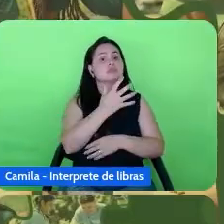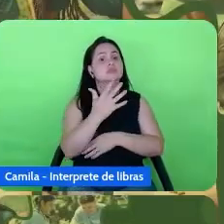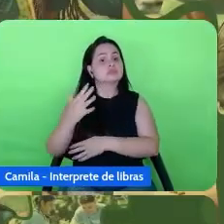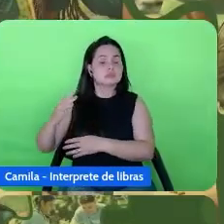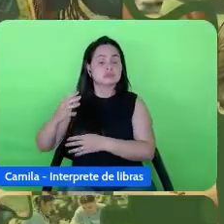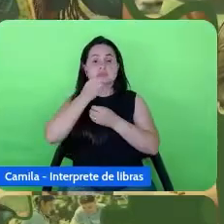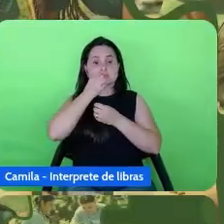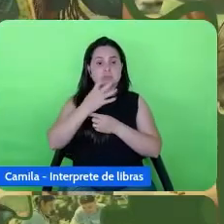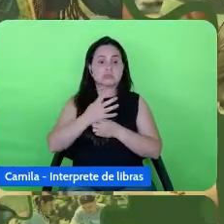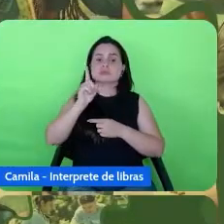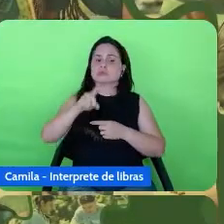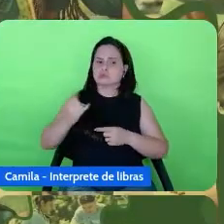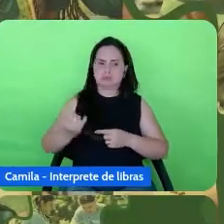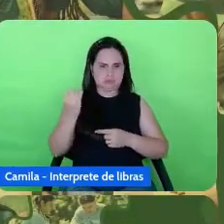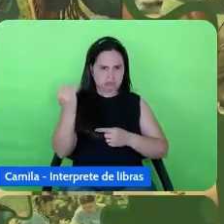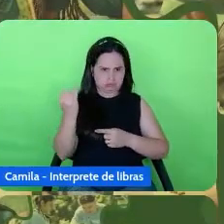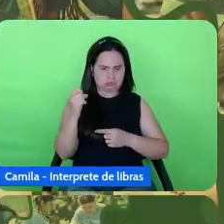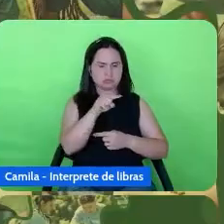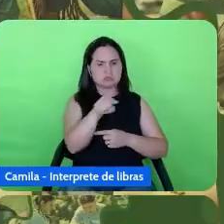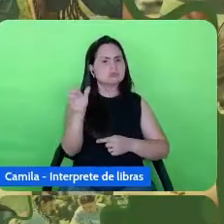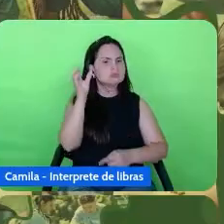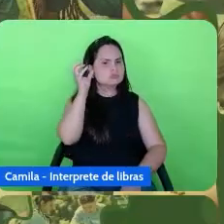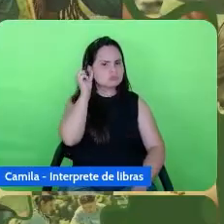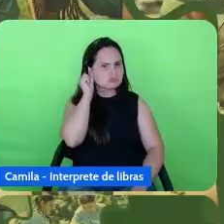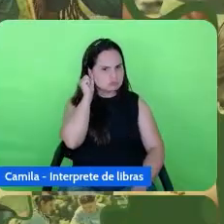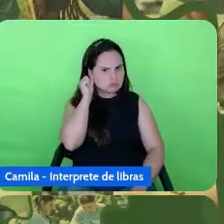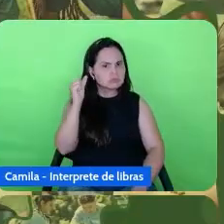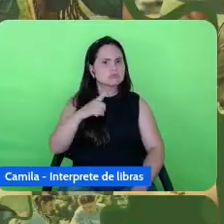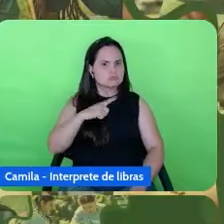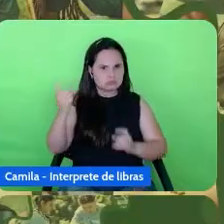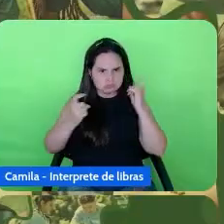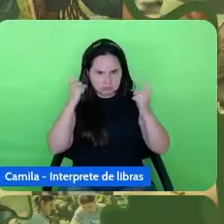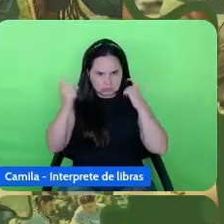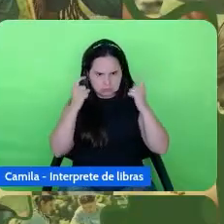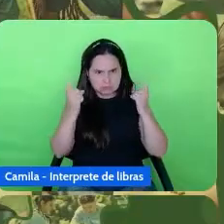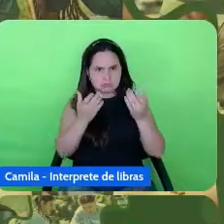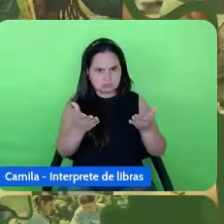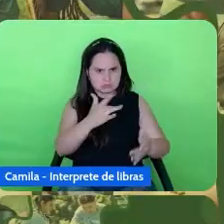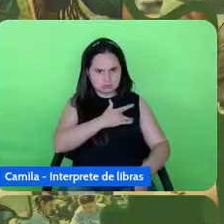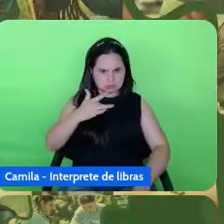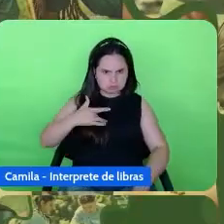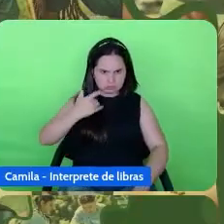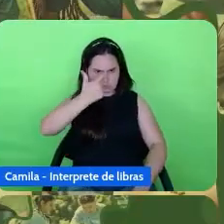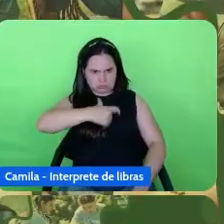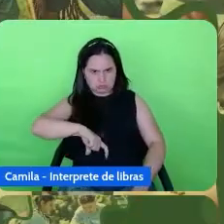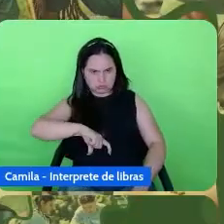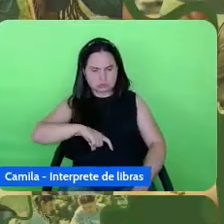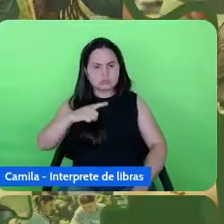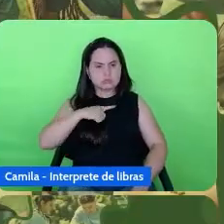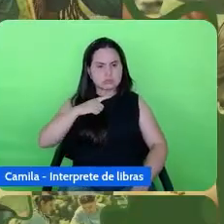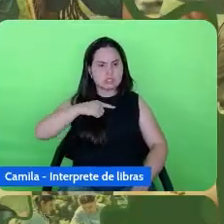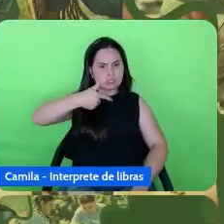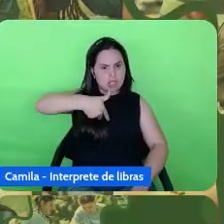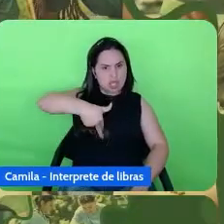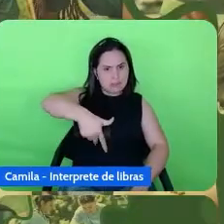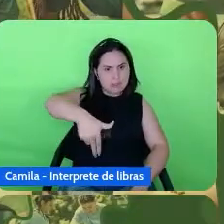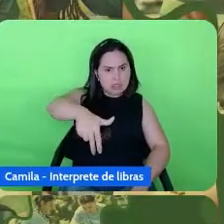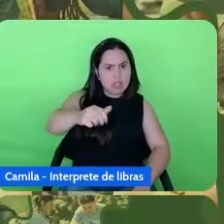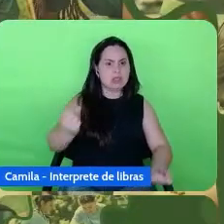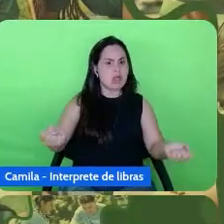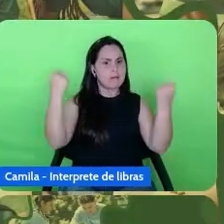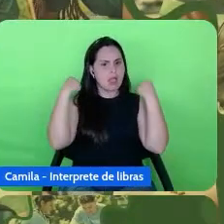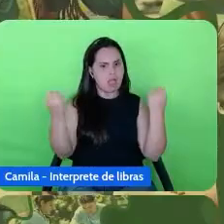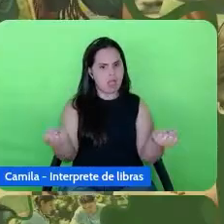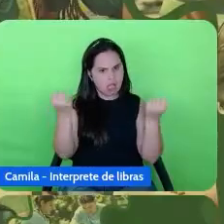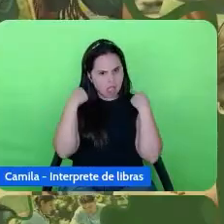também é essencial. Você que está nos ouvindo aí e tem uma preocupação com a sua saúde do corpo, você que faz caminhada, faz malhação, quer